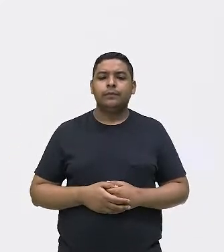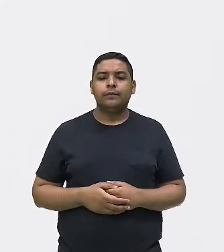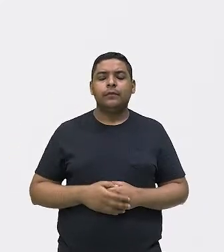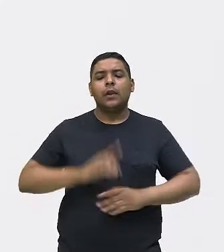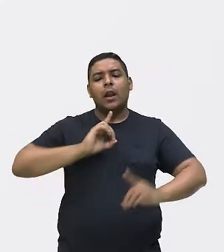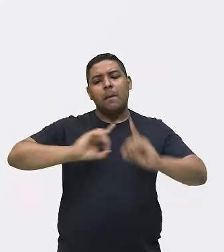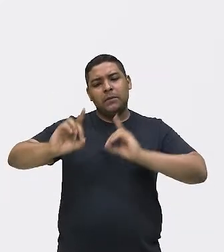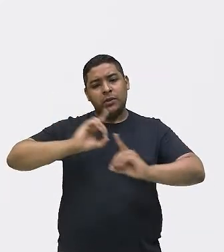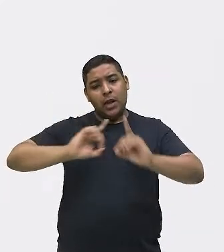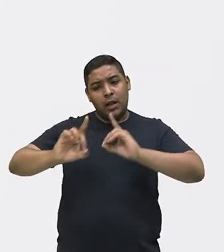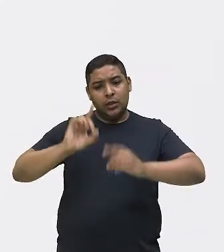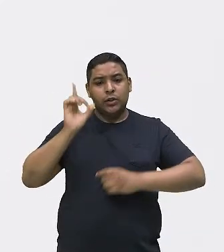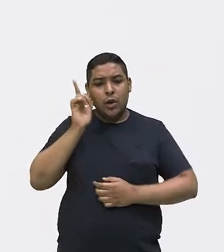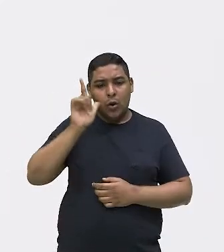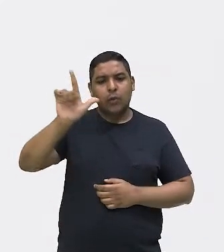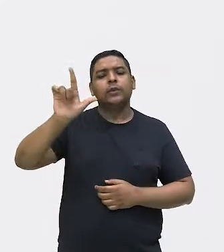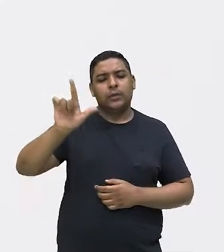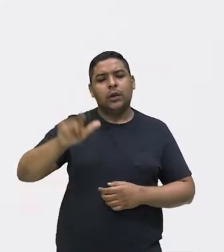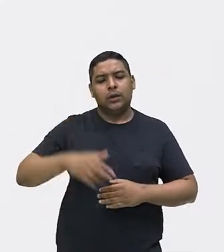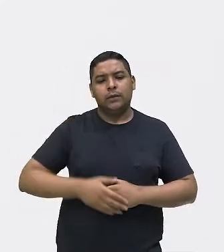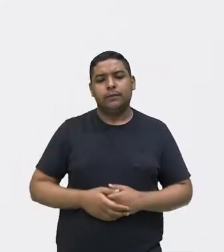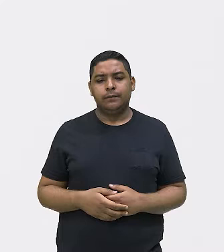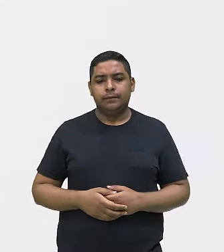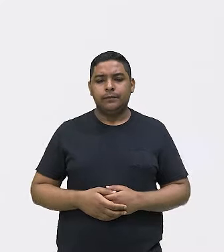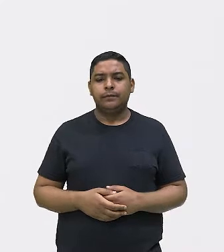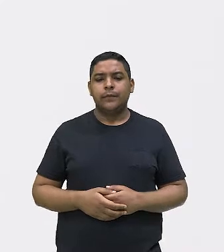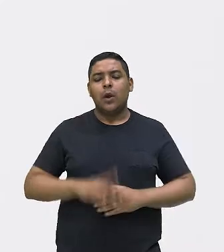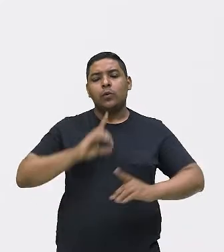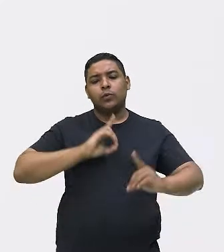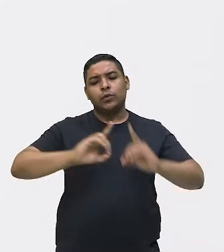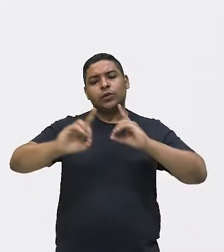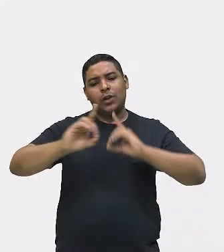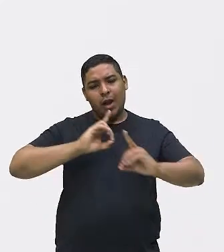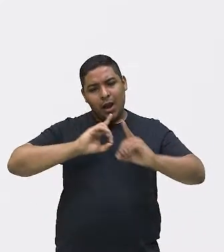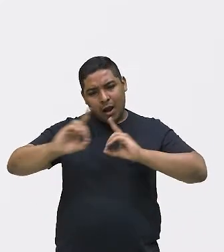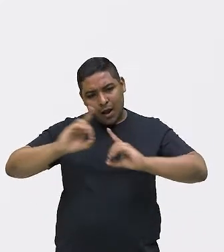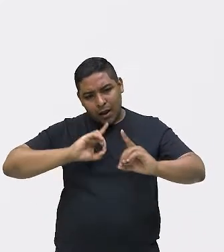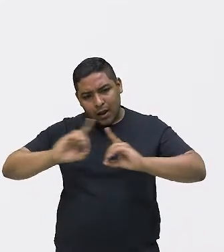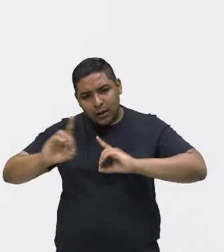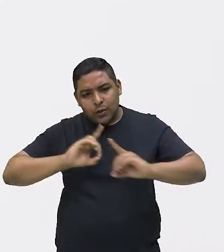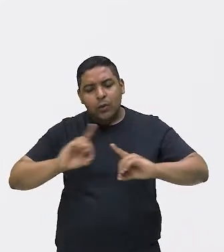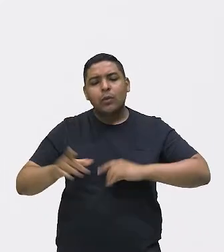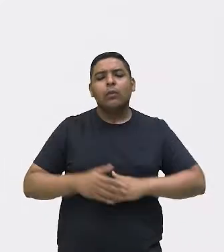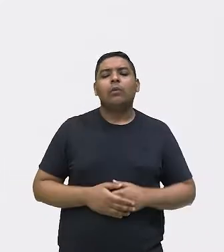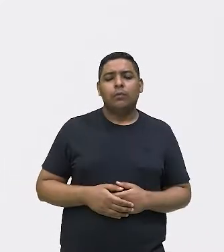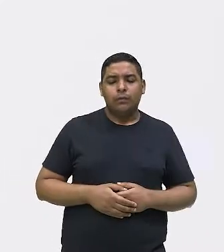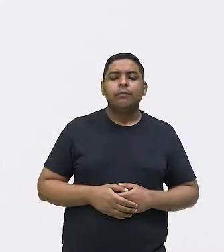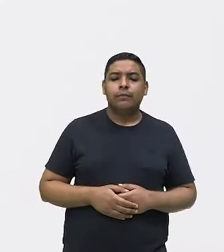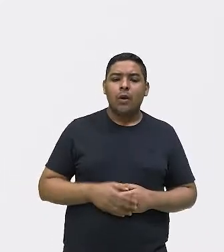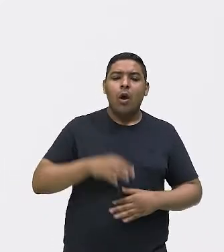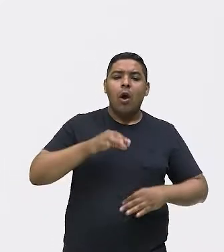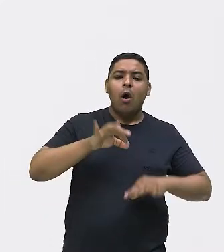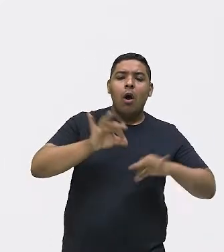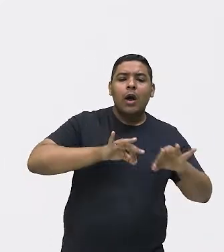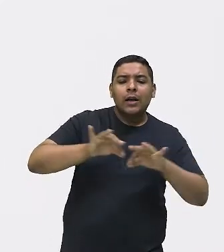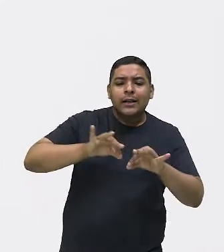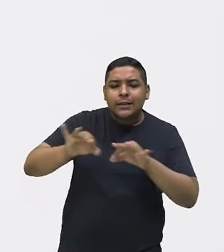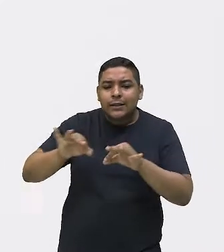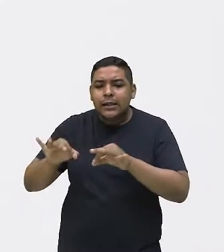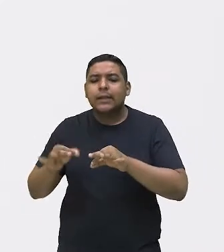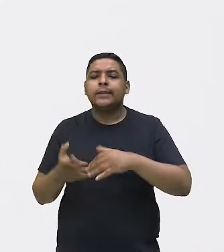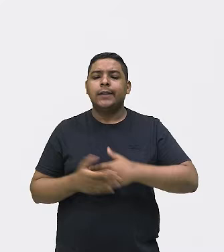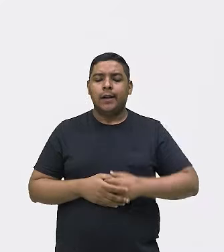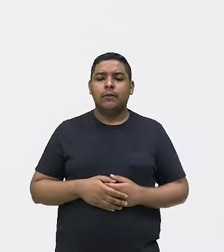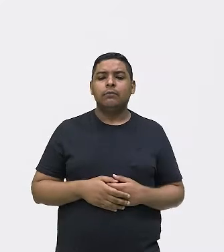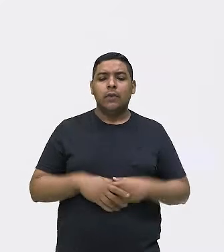da dialética, ou seja, de um diálogo que cria condições para chegar